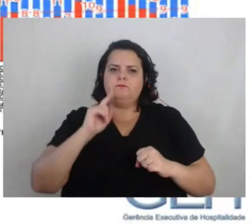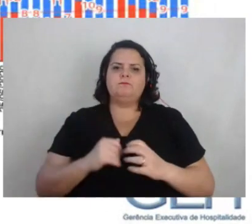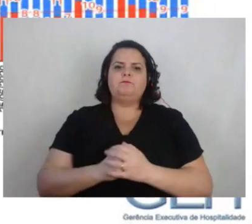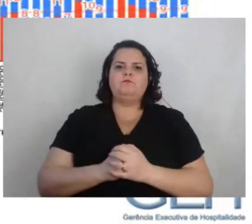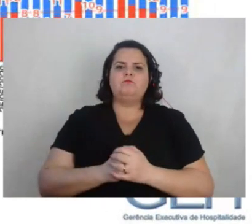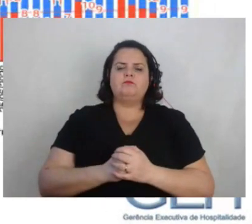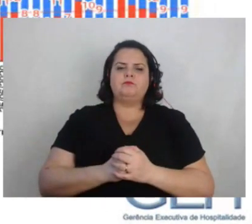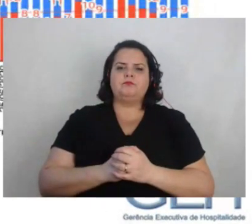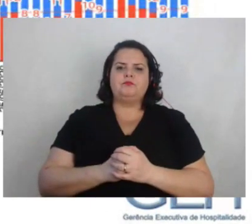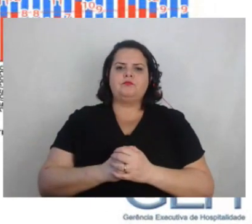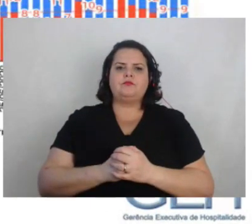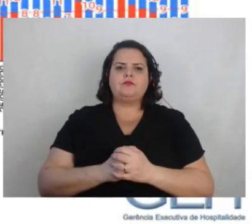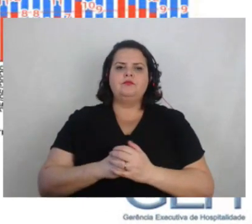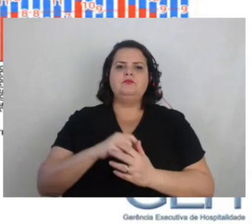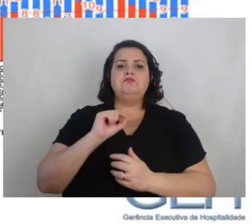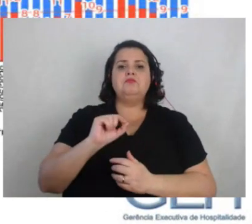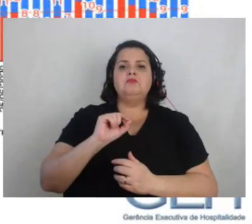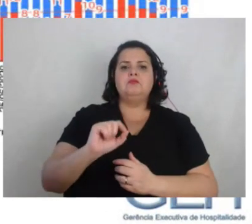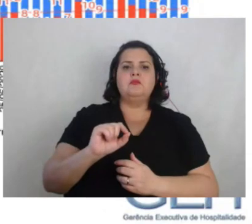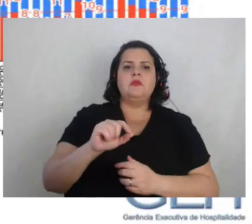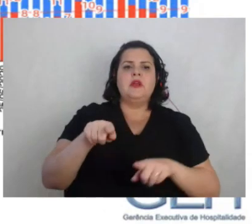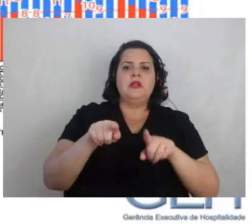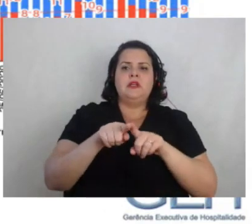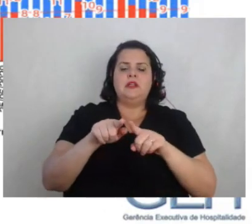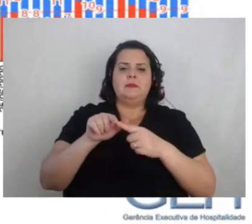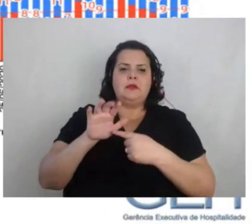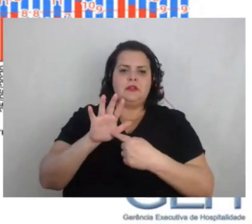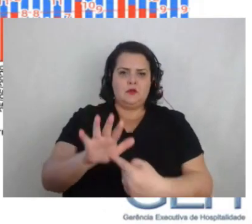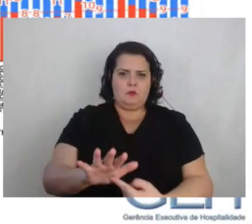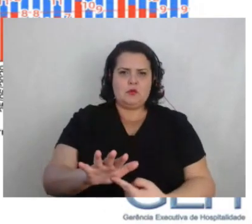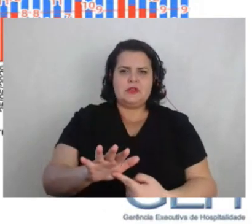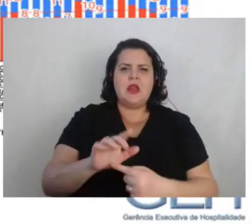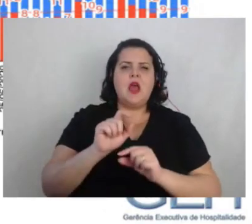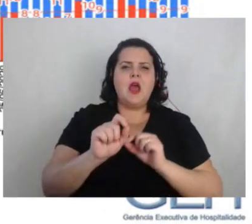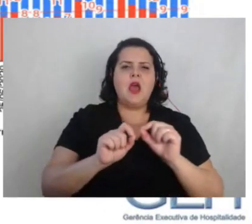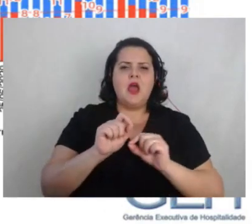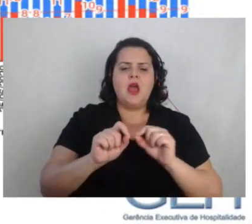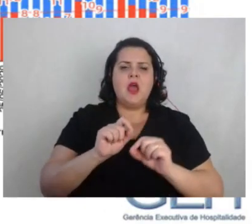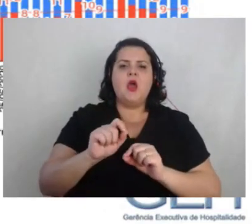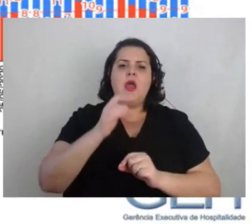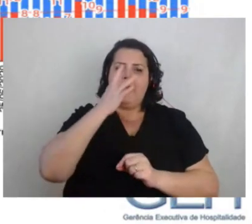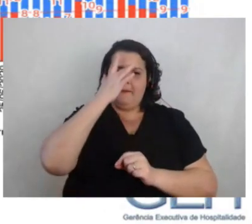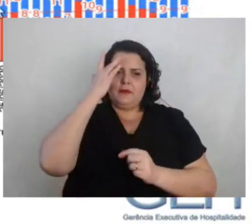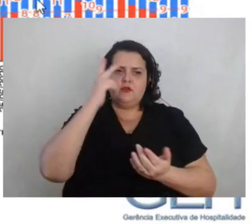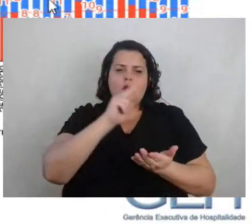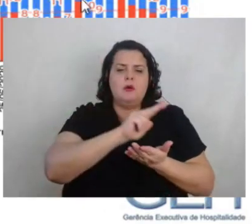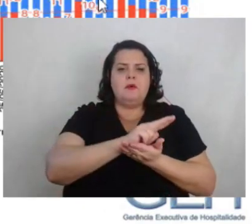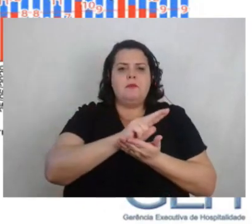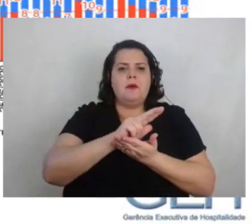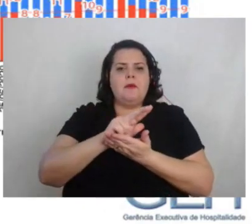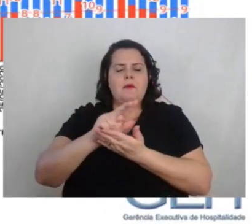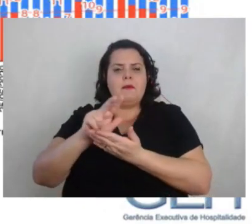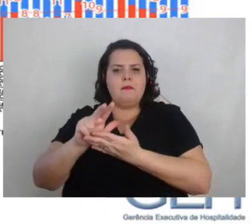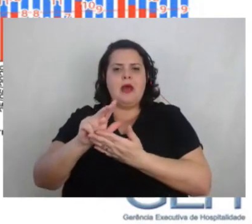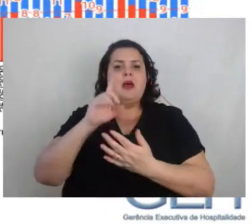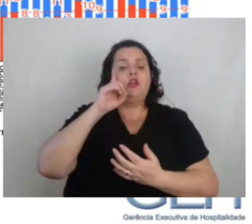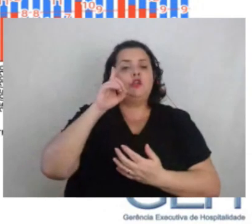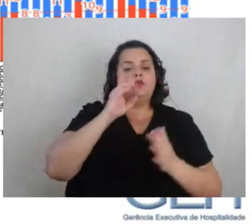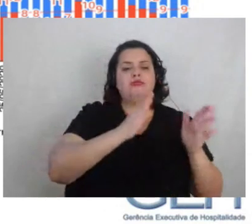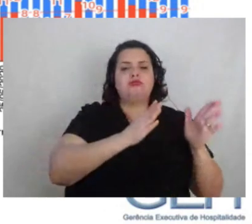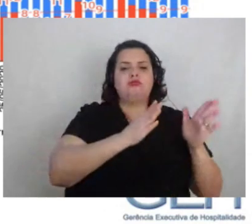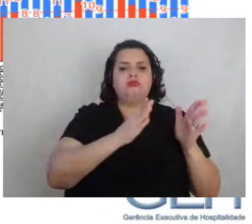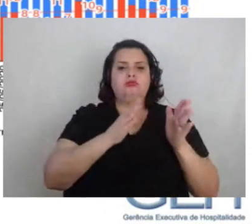esse diapositivo é um que eu gosto muito de mostrar, são as internações durante todos os dias. Você vê, os